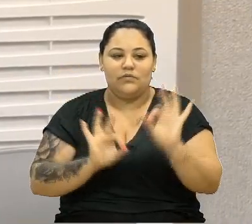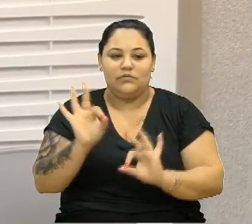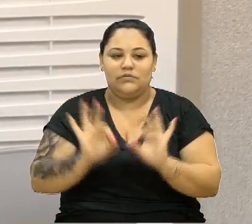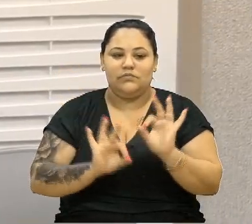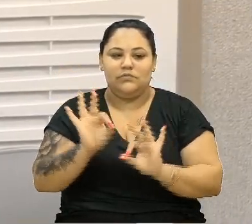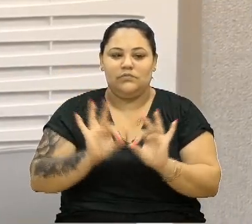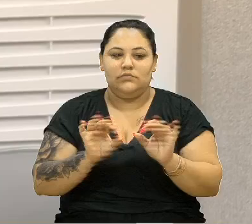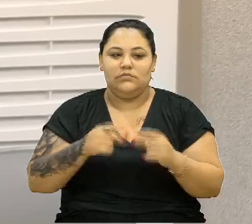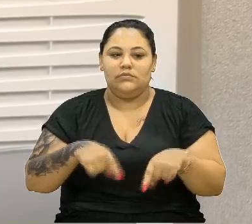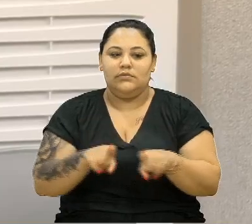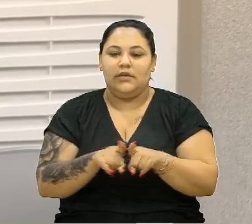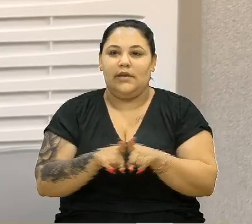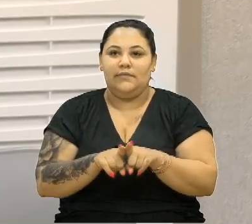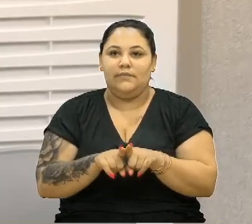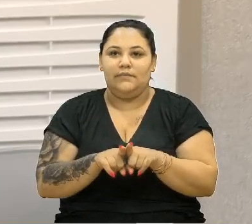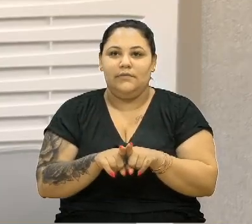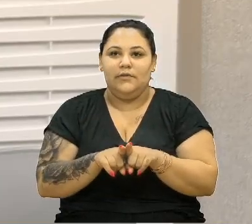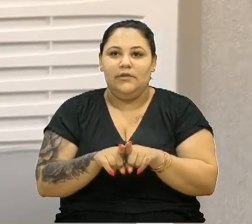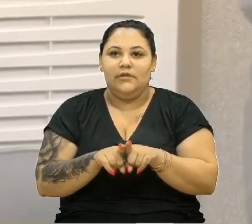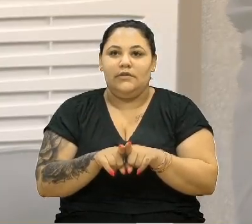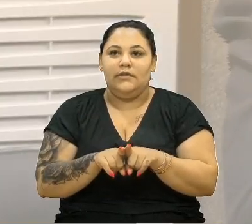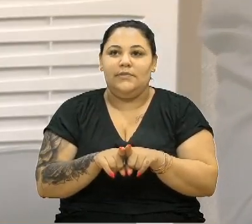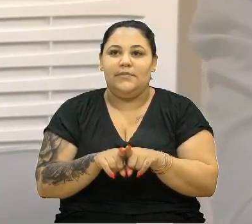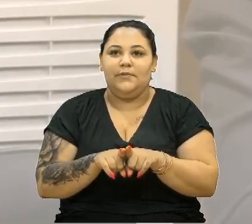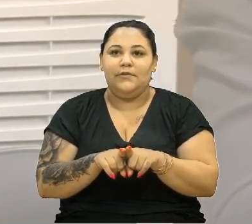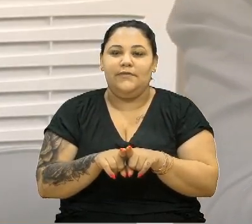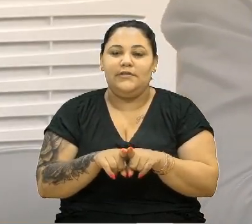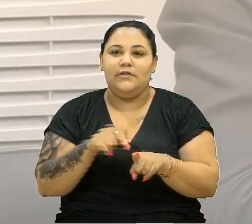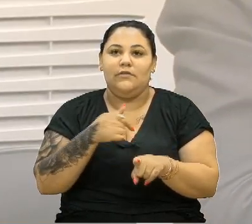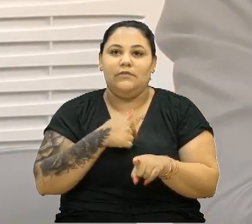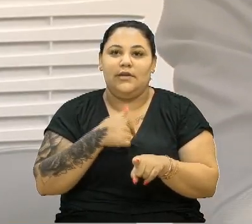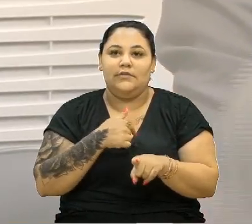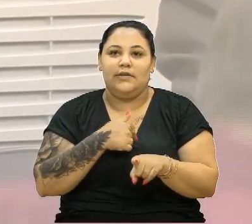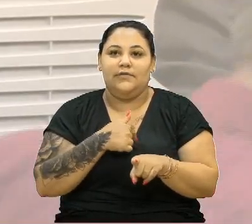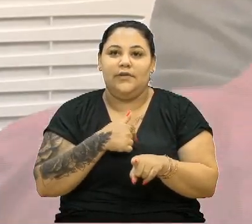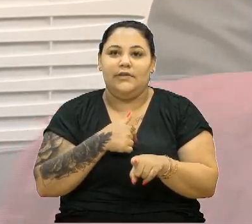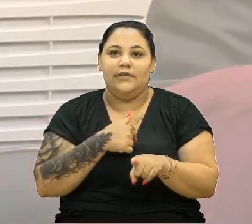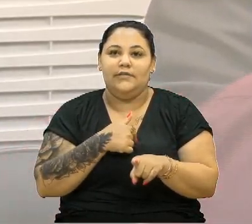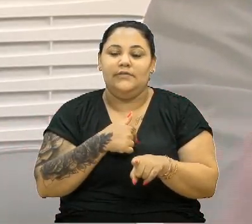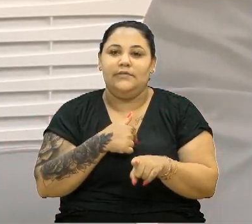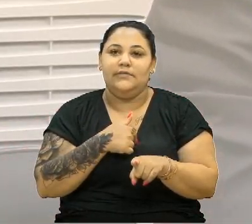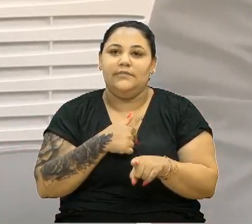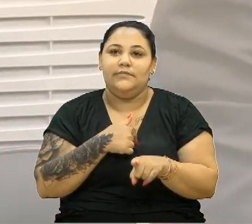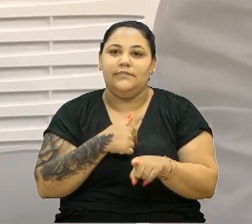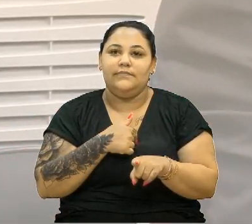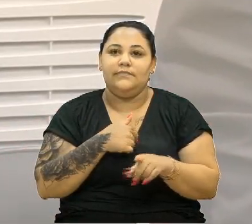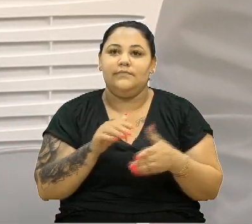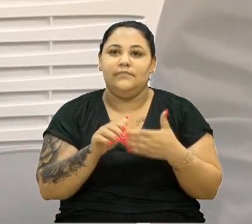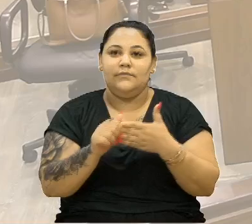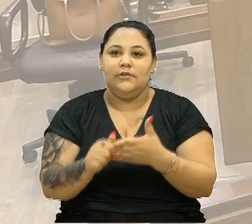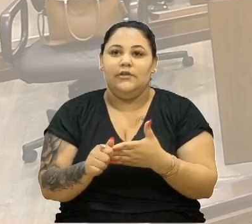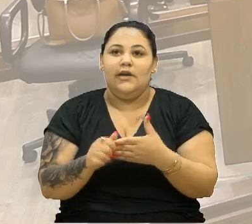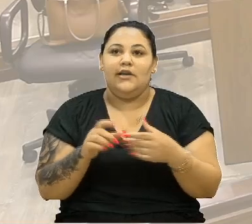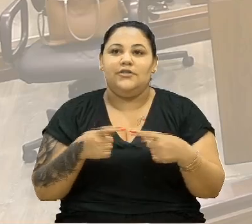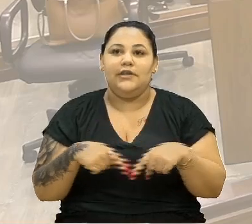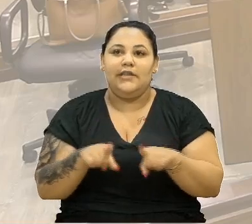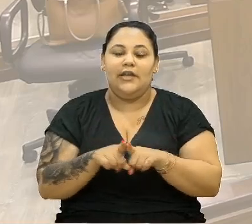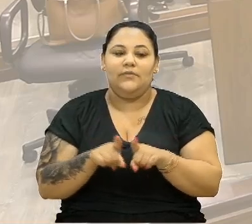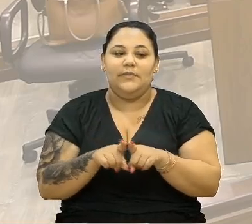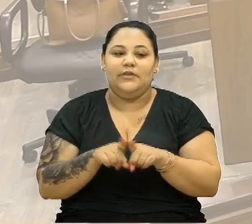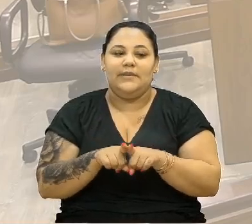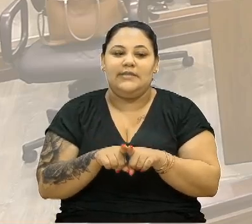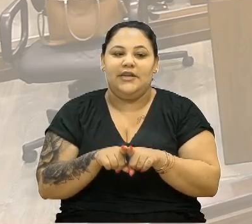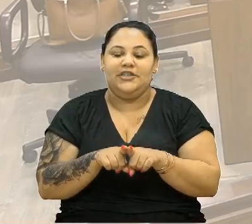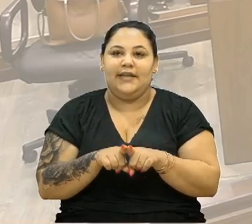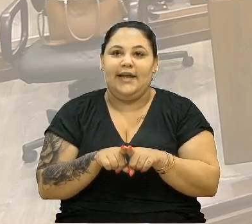Gelson Leonardo Reck, a professora Terciane Ângela Lucchesi, o professor doutor Roberto Radins e também o professor